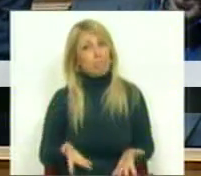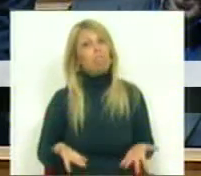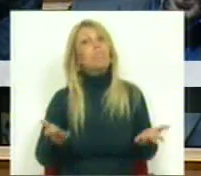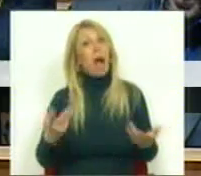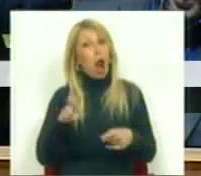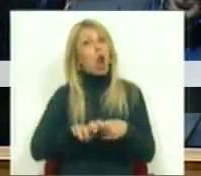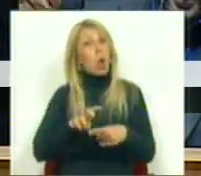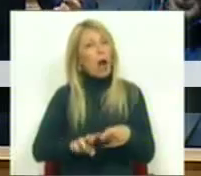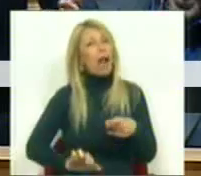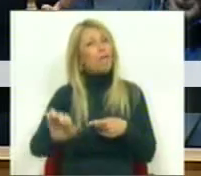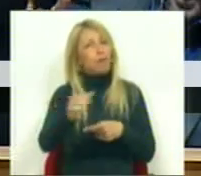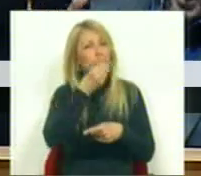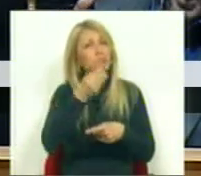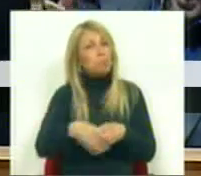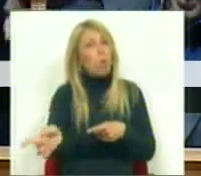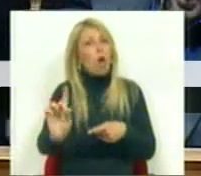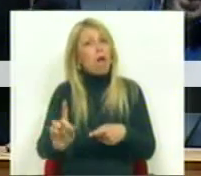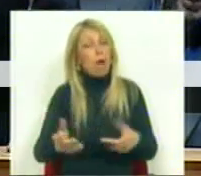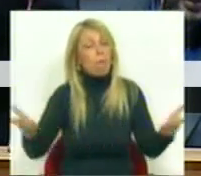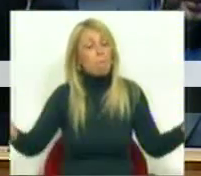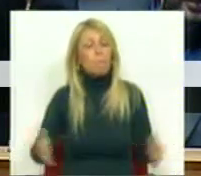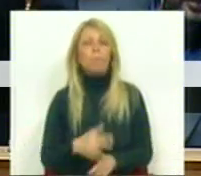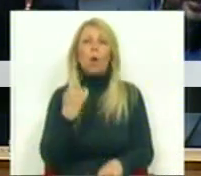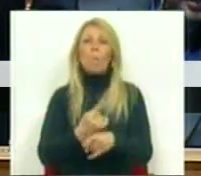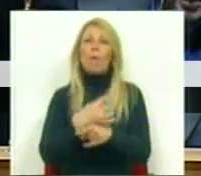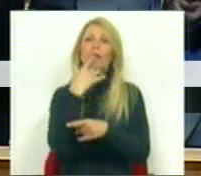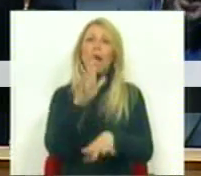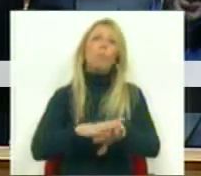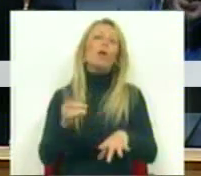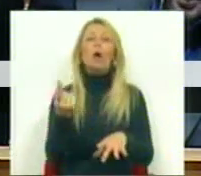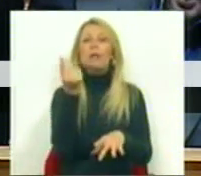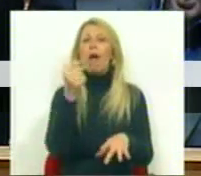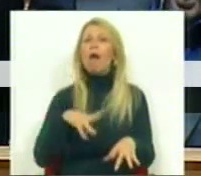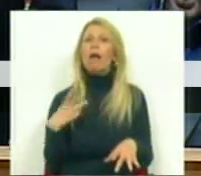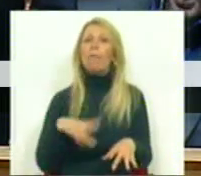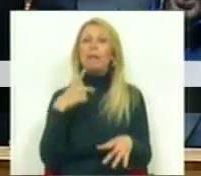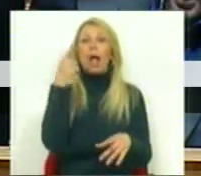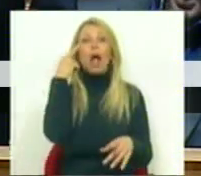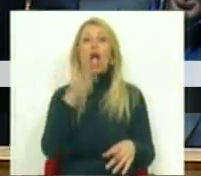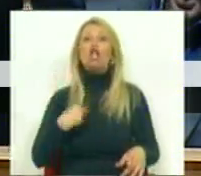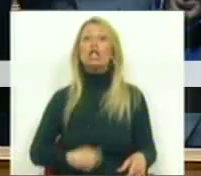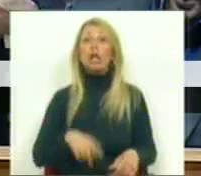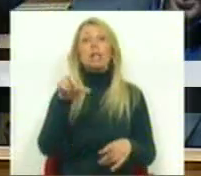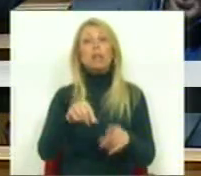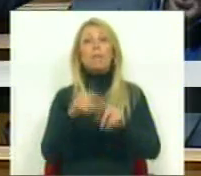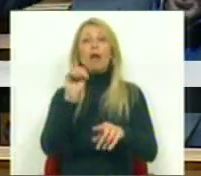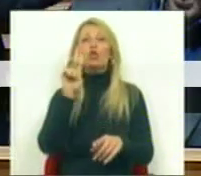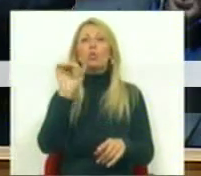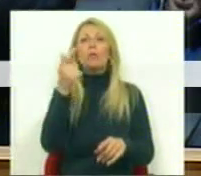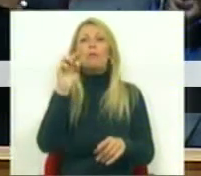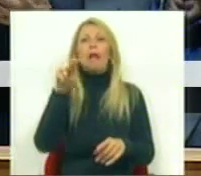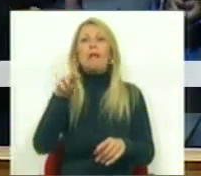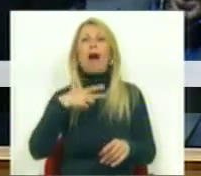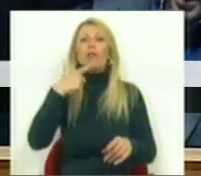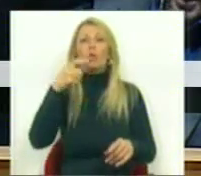em causa. Mas o mesmo direi sobre a questão do capital chinês e do capital do Sultanato de Oman. Sr. Primeiro-Ministro, não sei